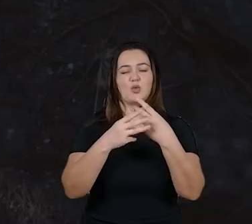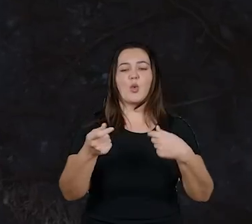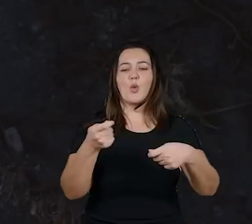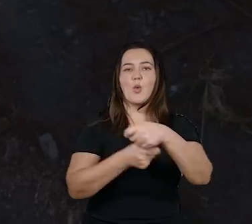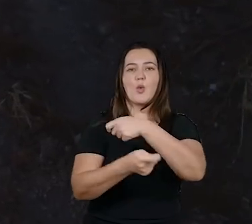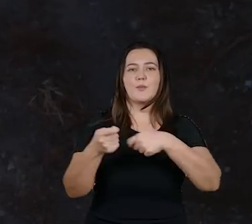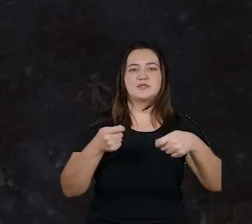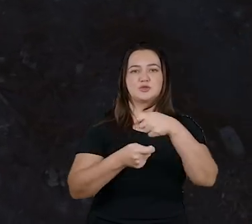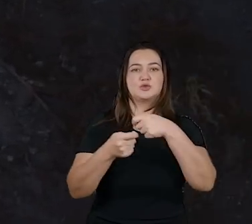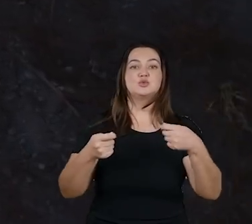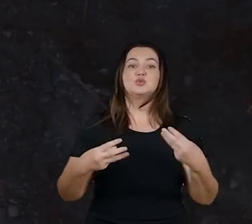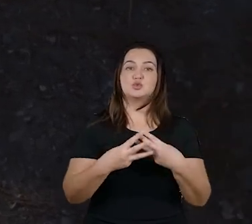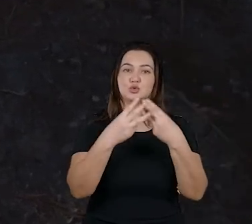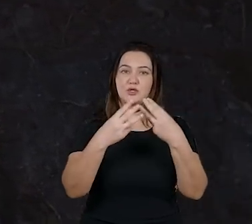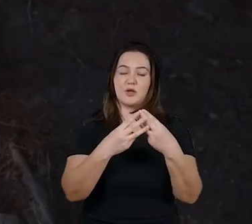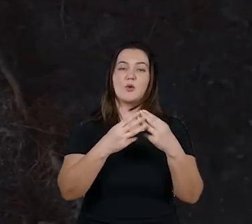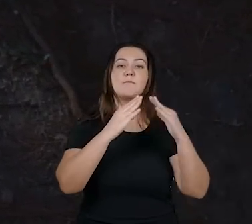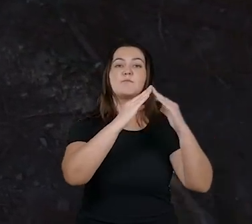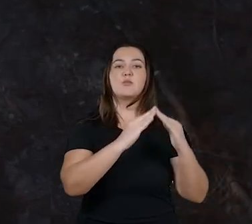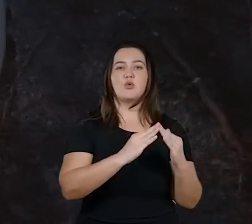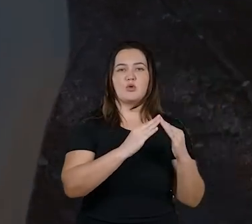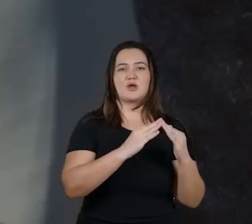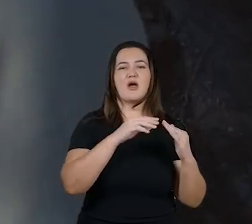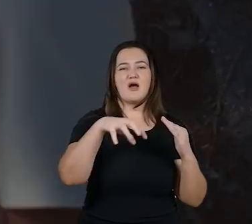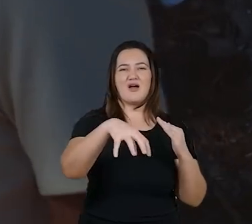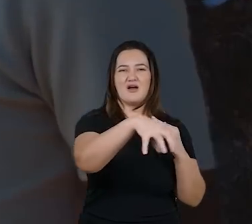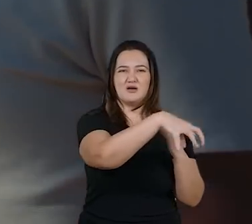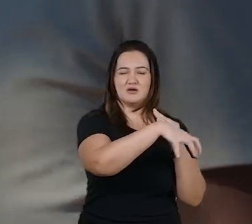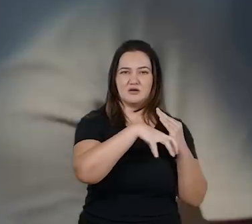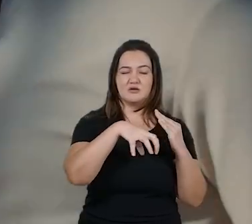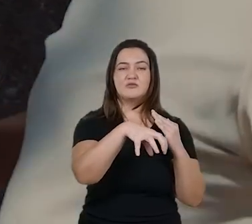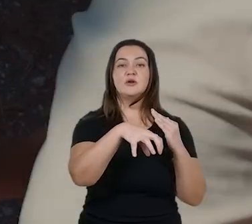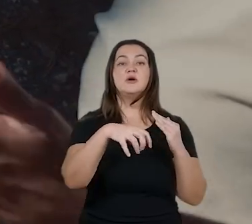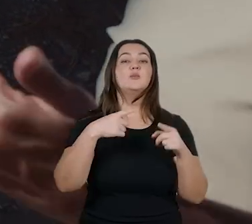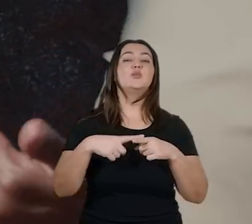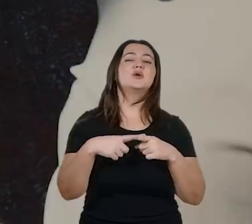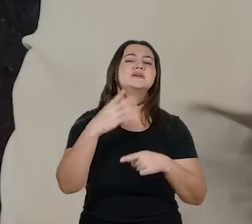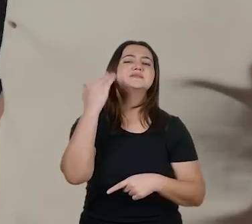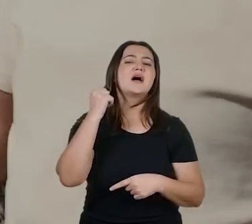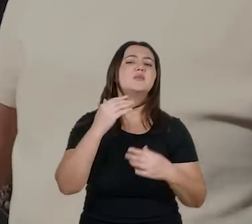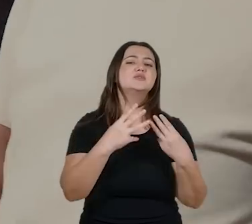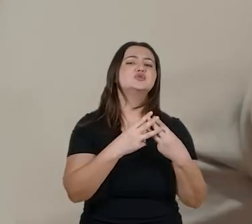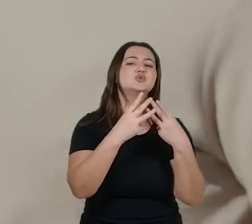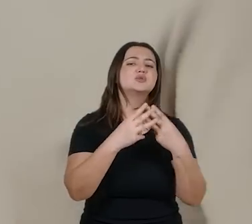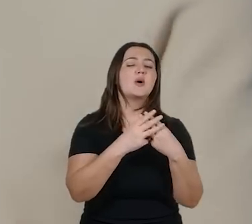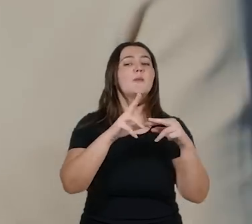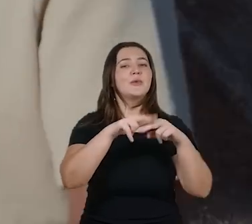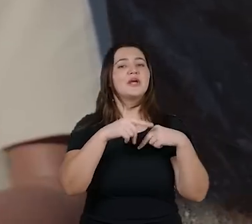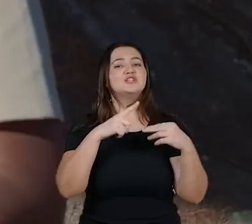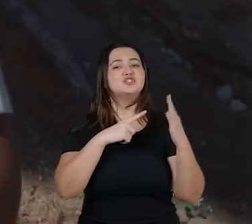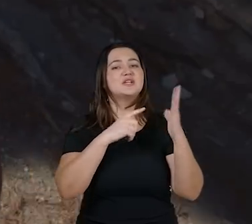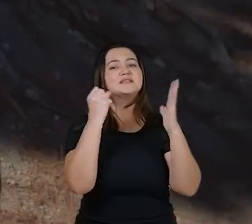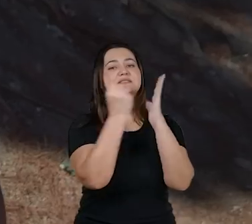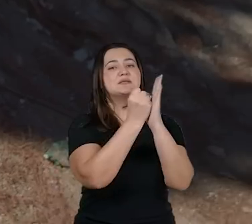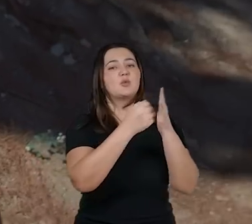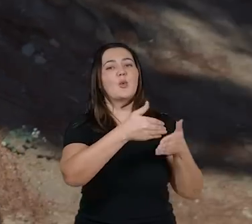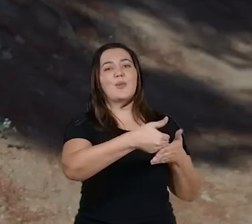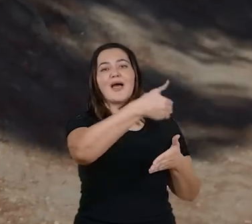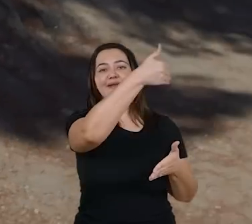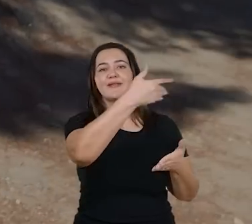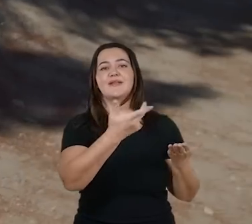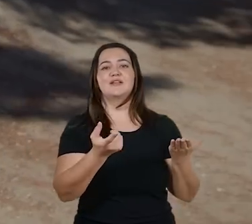seja, comerciantes judeus moravam nessa área aqui. E nós sabemos que eram judeus pelos símbolos que estão na